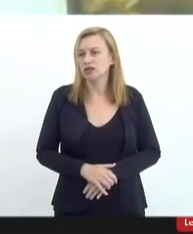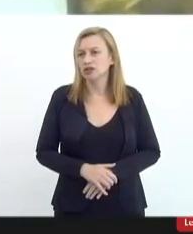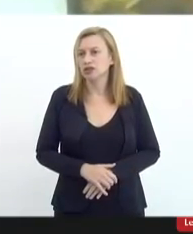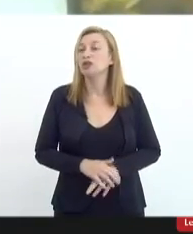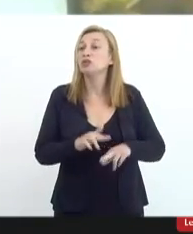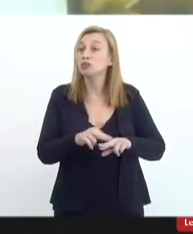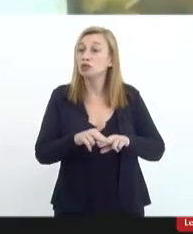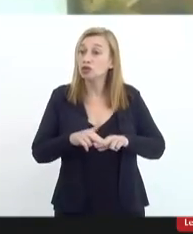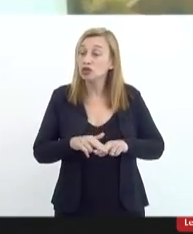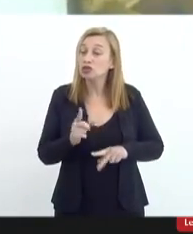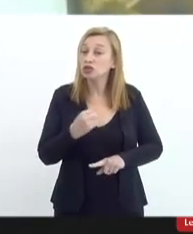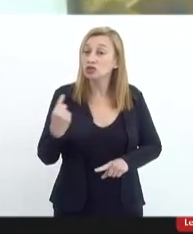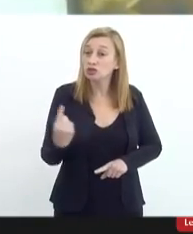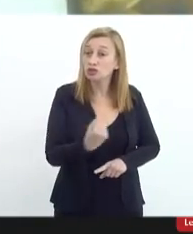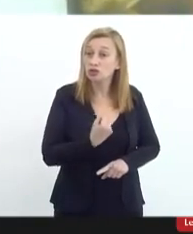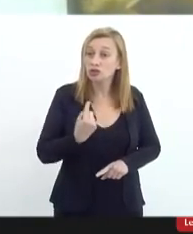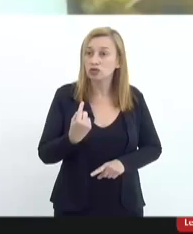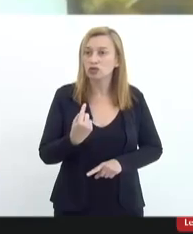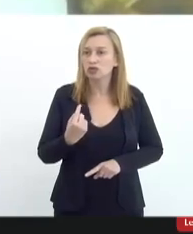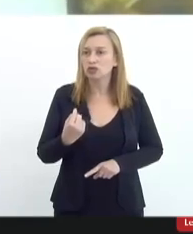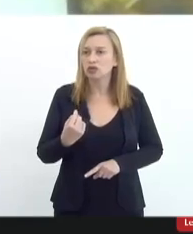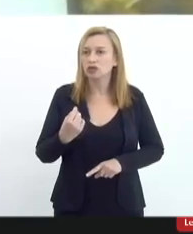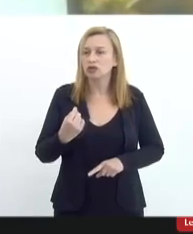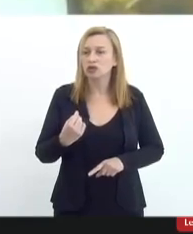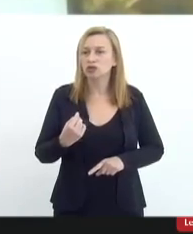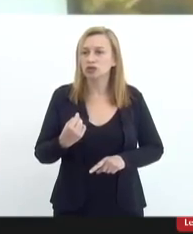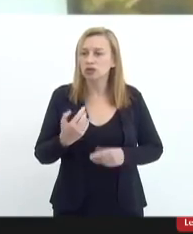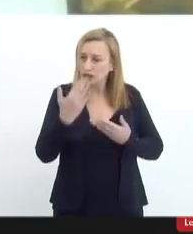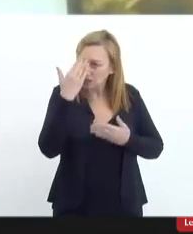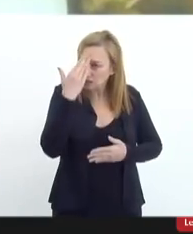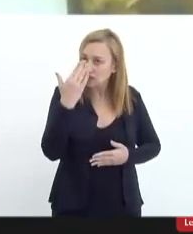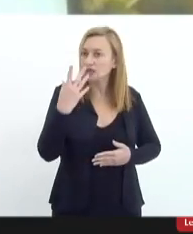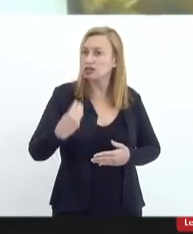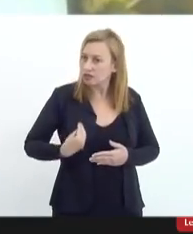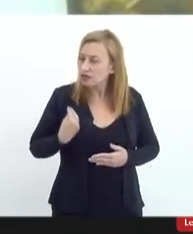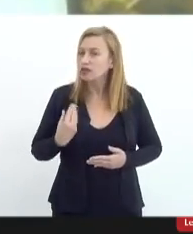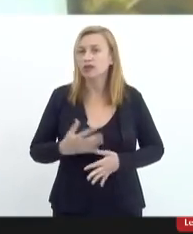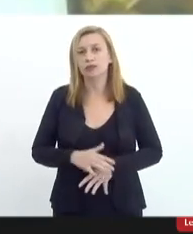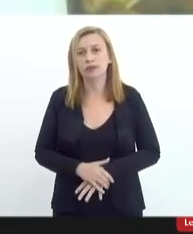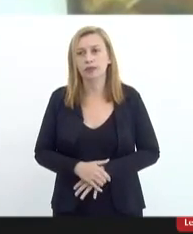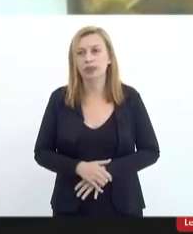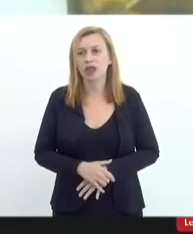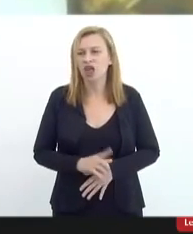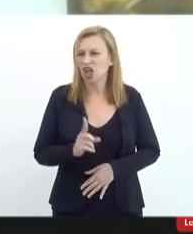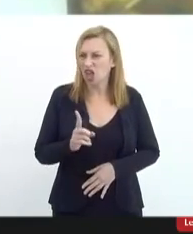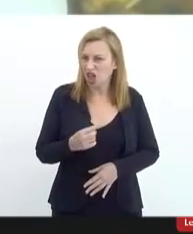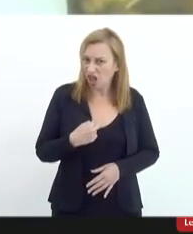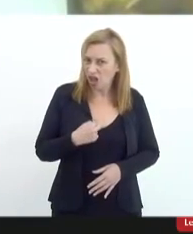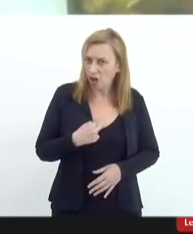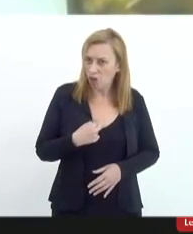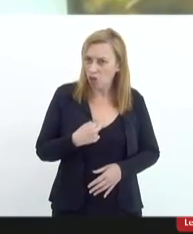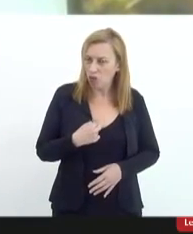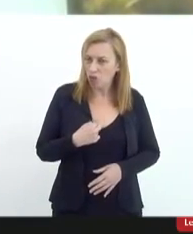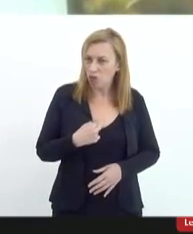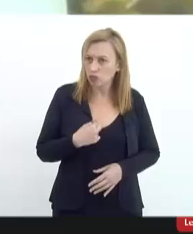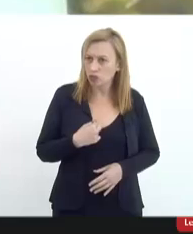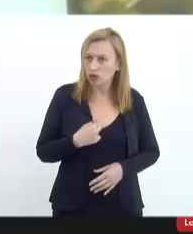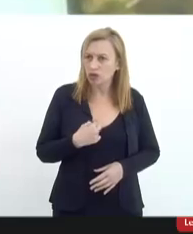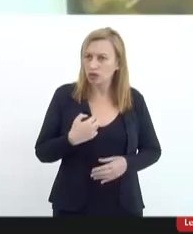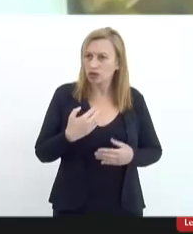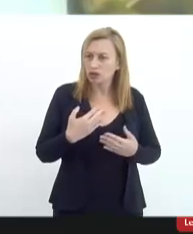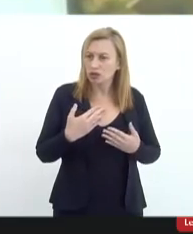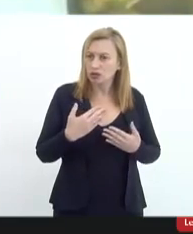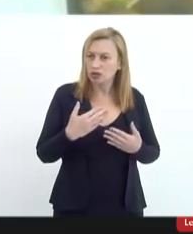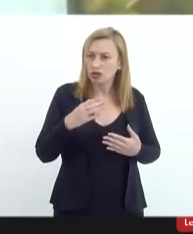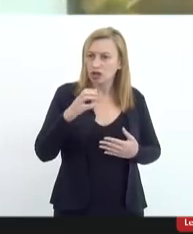Por isso que nós cultuamos a vida. Isso deve ser tenebroso. Eu não cultuo, eu cultuo Iku, mas eu